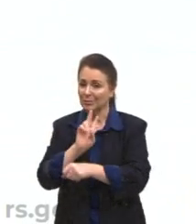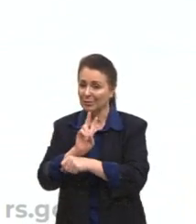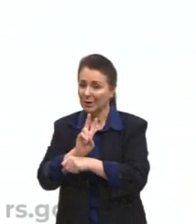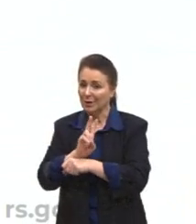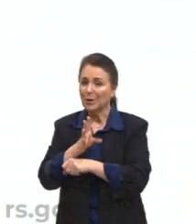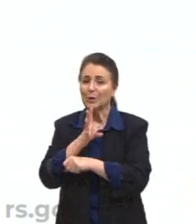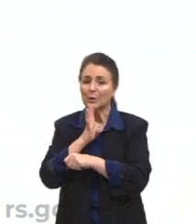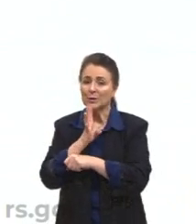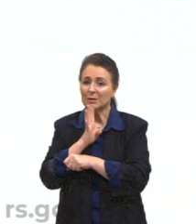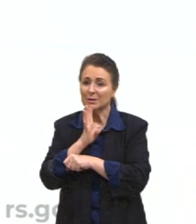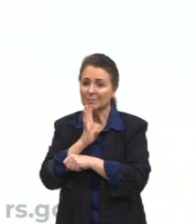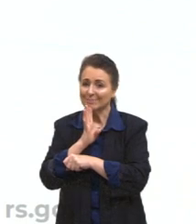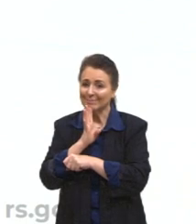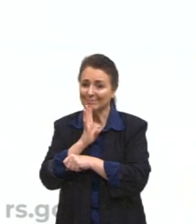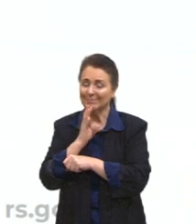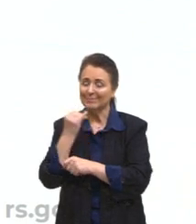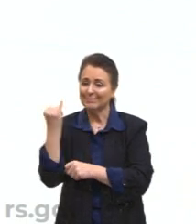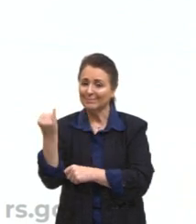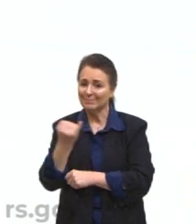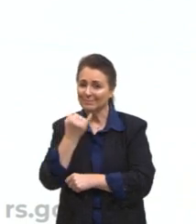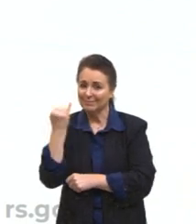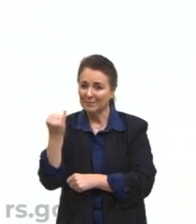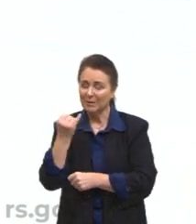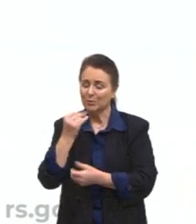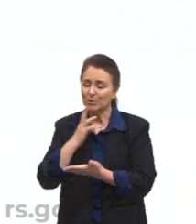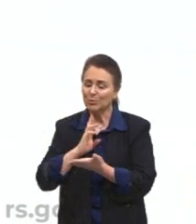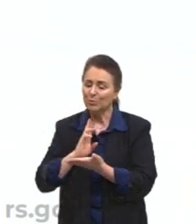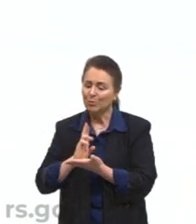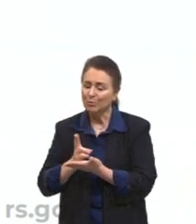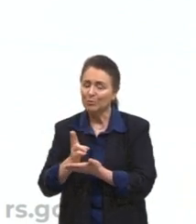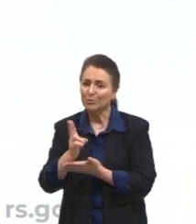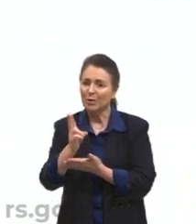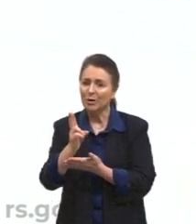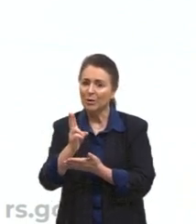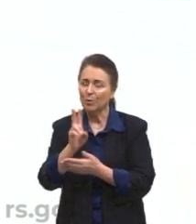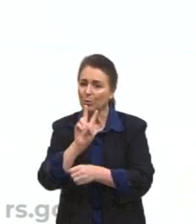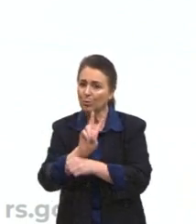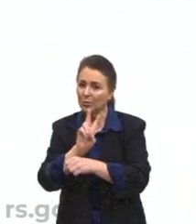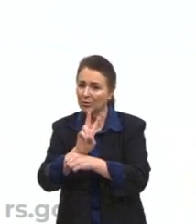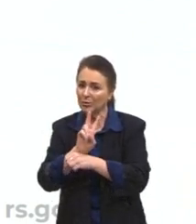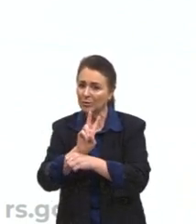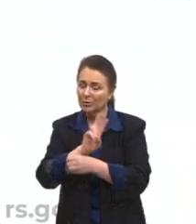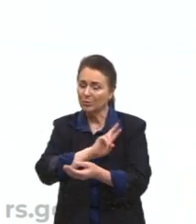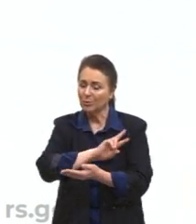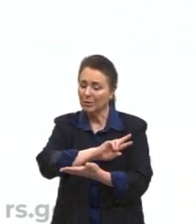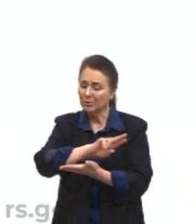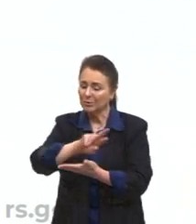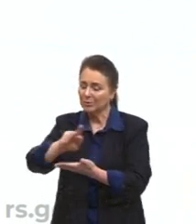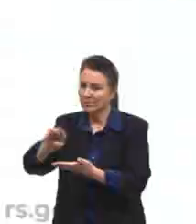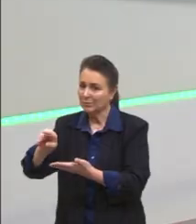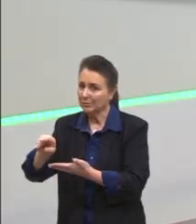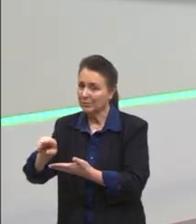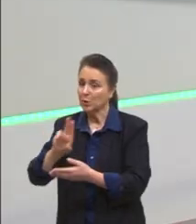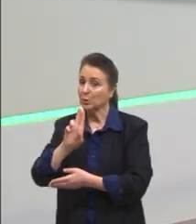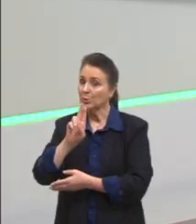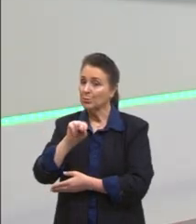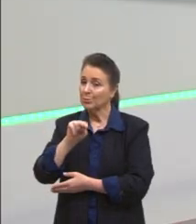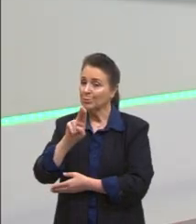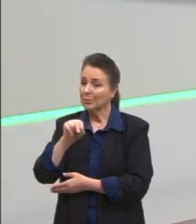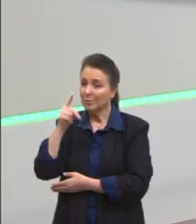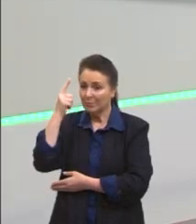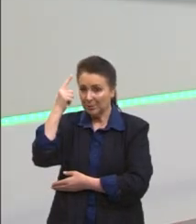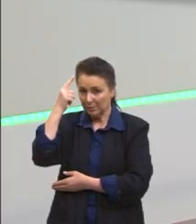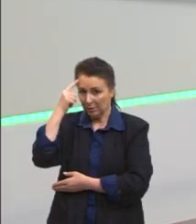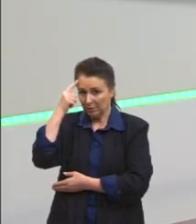conhecermos e isso e a importância de mantermos essa diversificação né E jamais pensarmos que